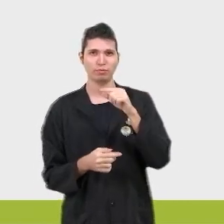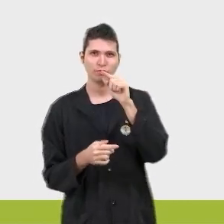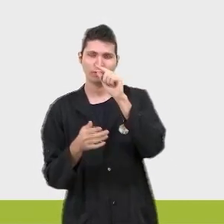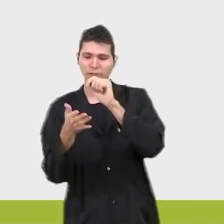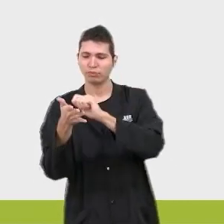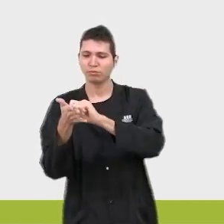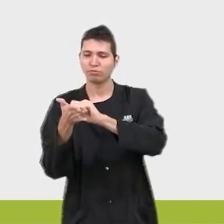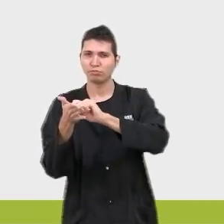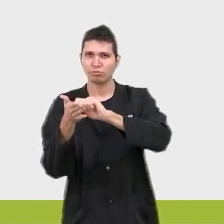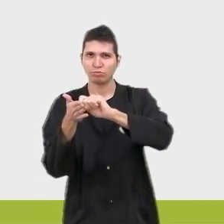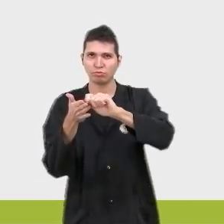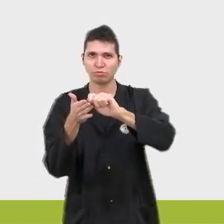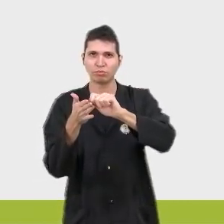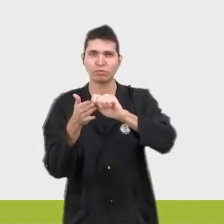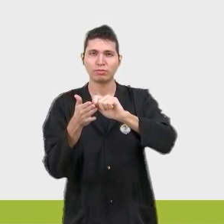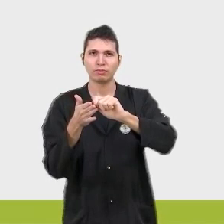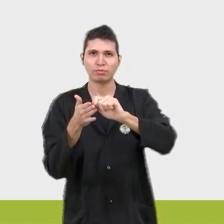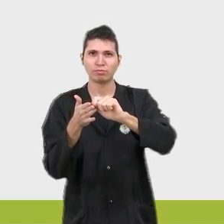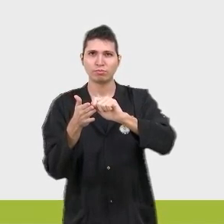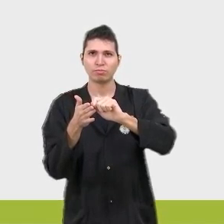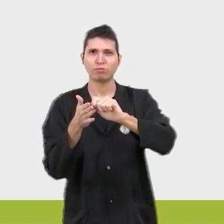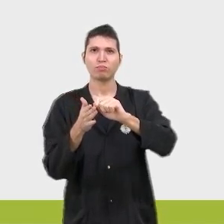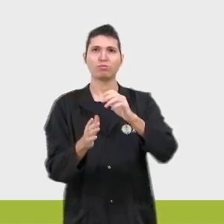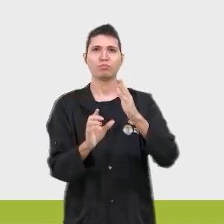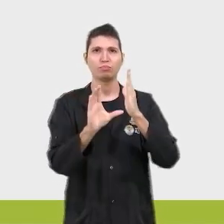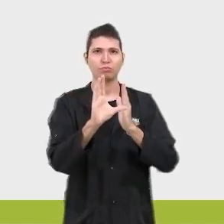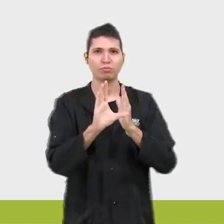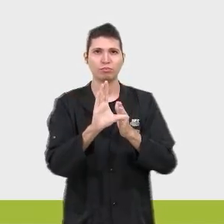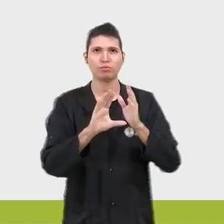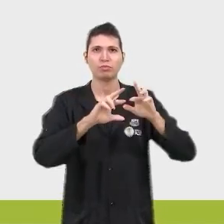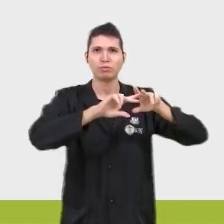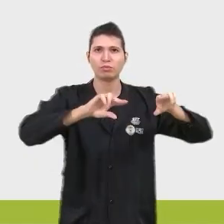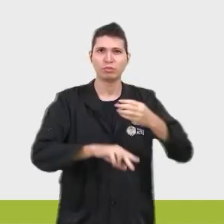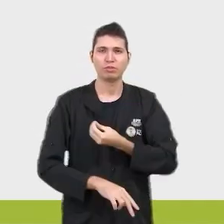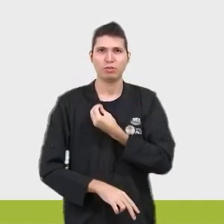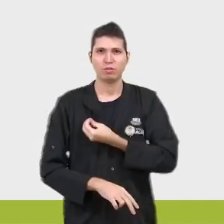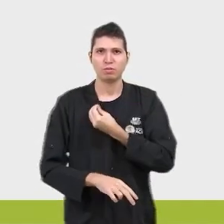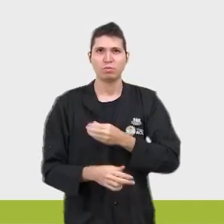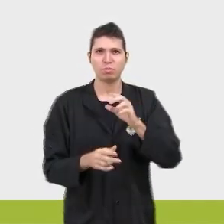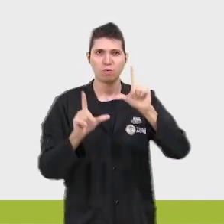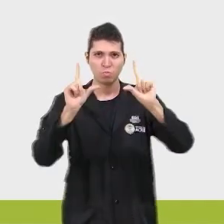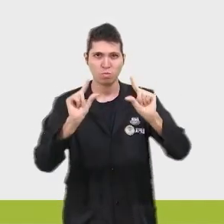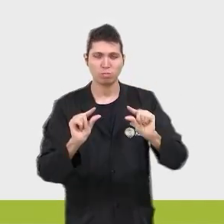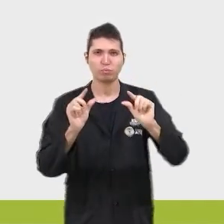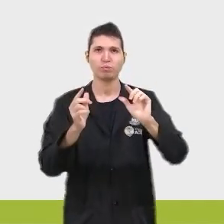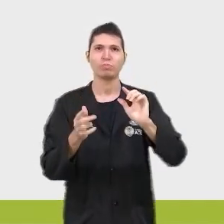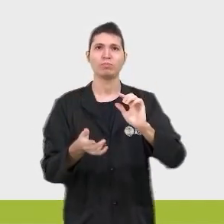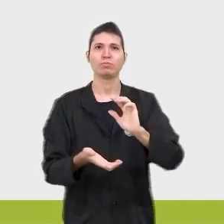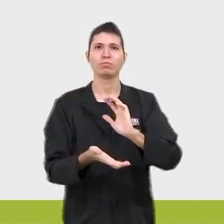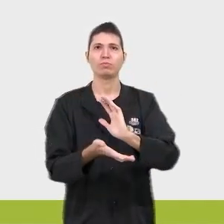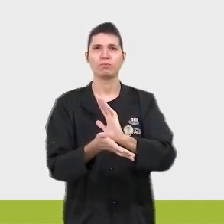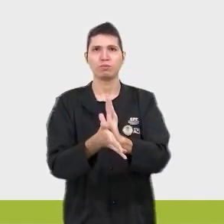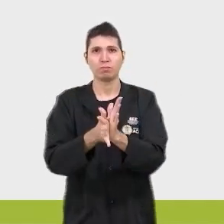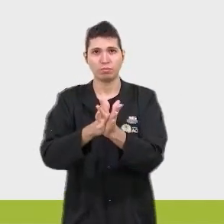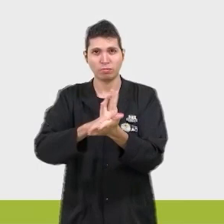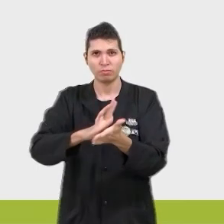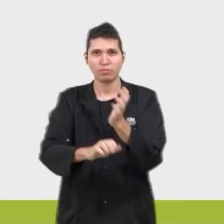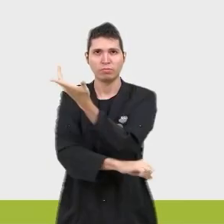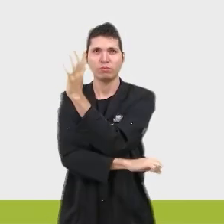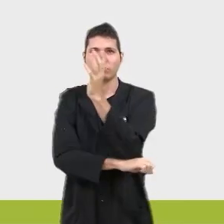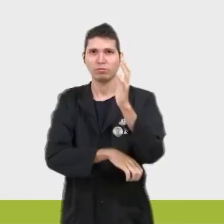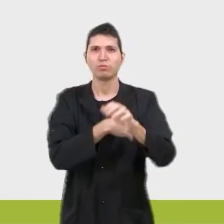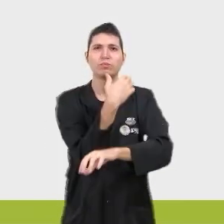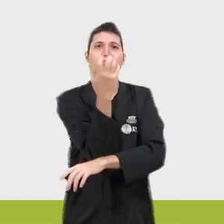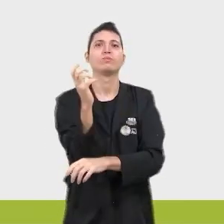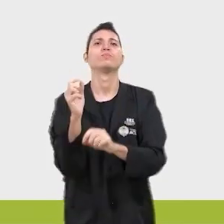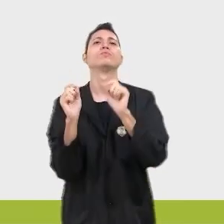Diz assim, ó, atalhos a biodiversidades reduzem impactos ambientais. Bom, o que são